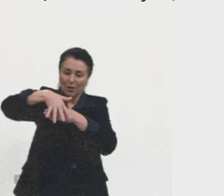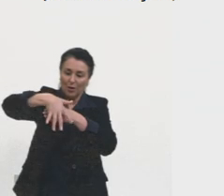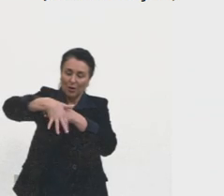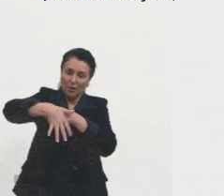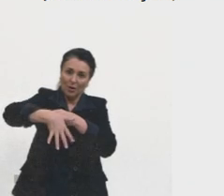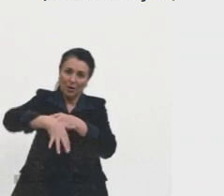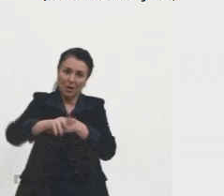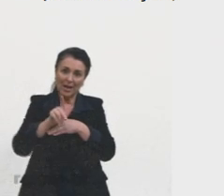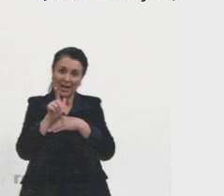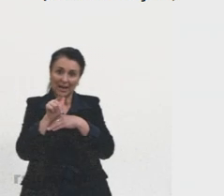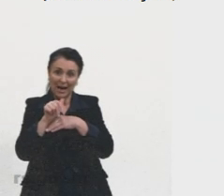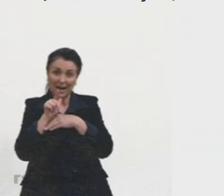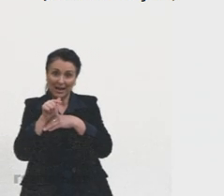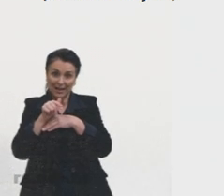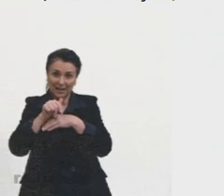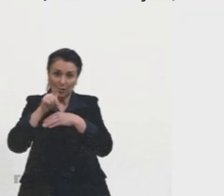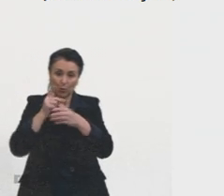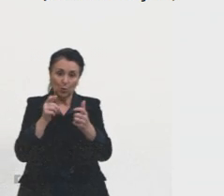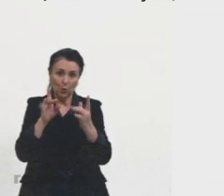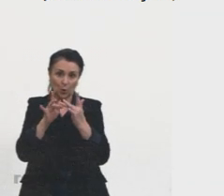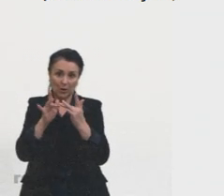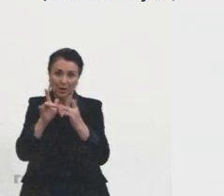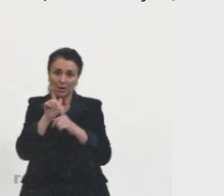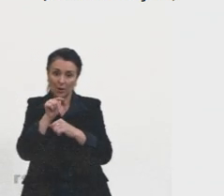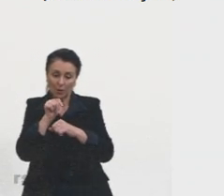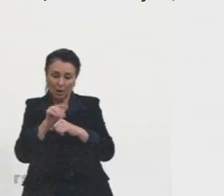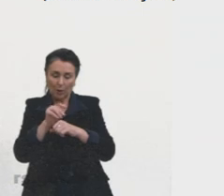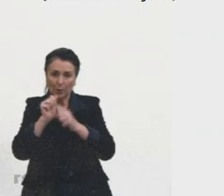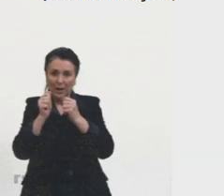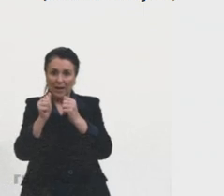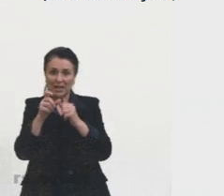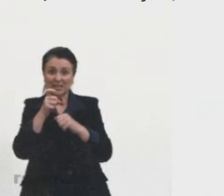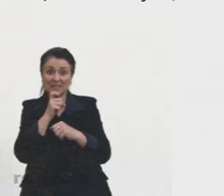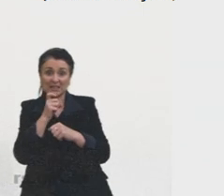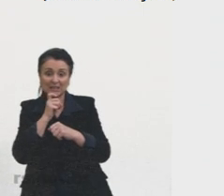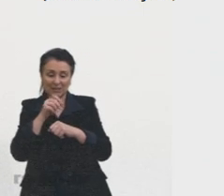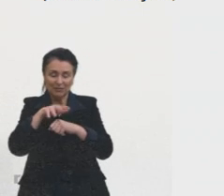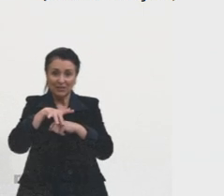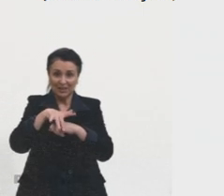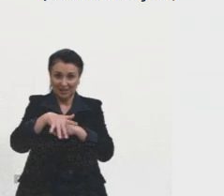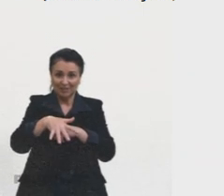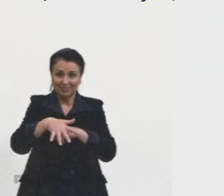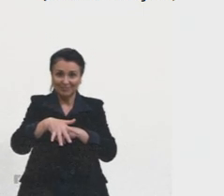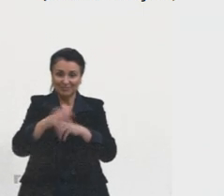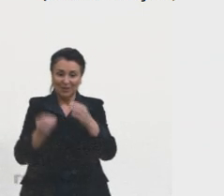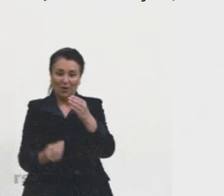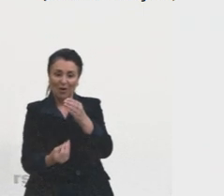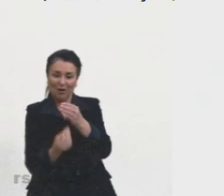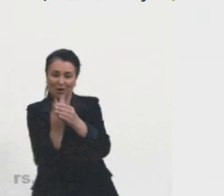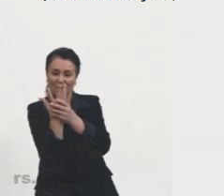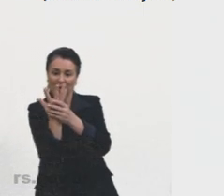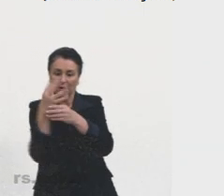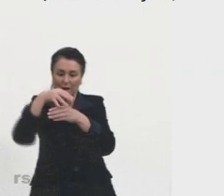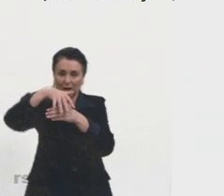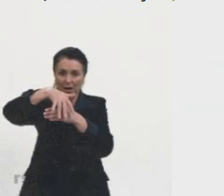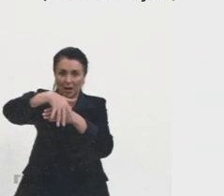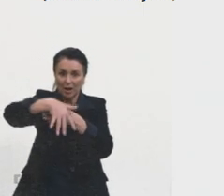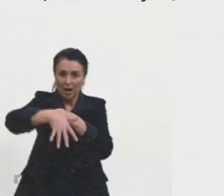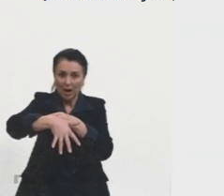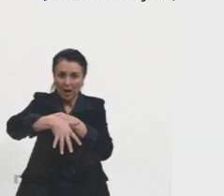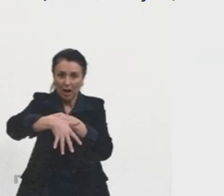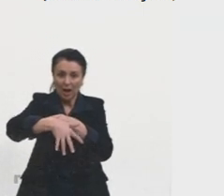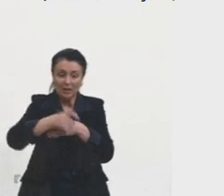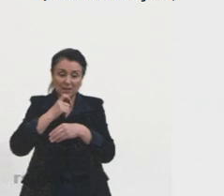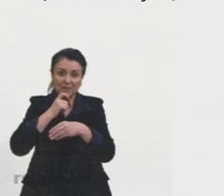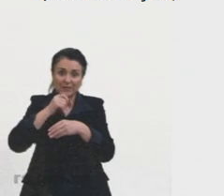né seja ele superficial ou interno dentro desse desse nosso vulcão então ele vai expedir se ela vier a